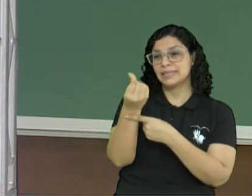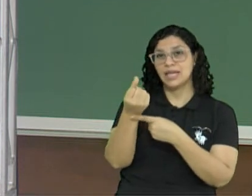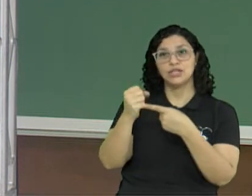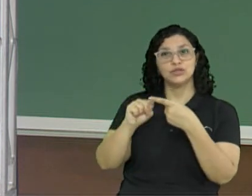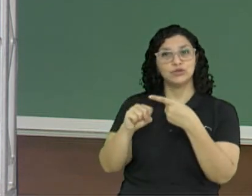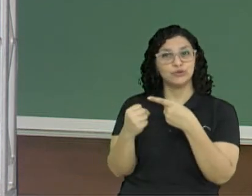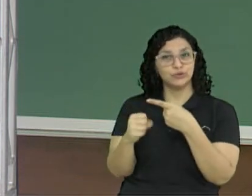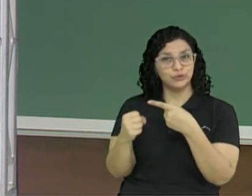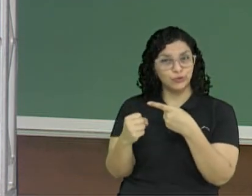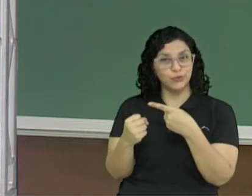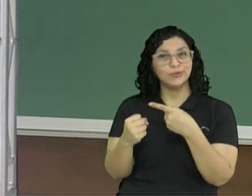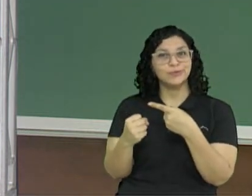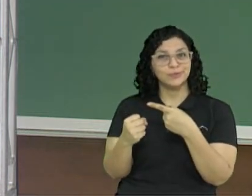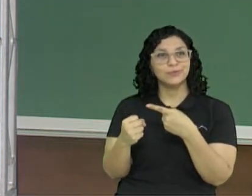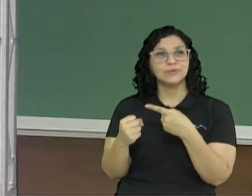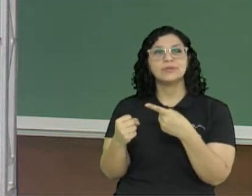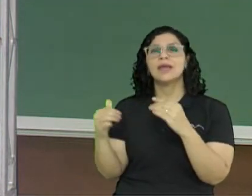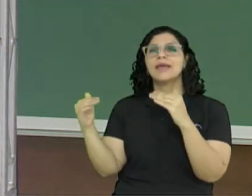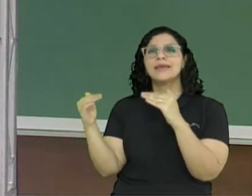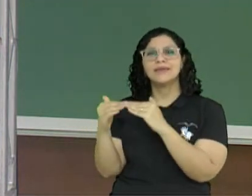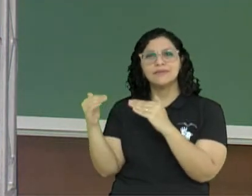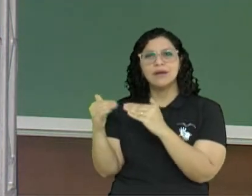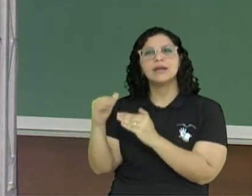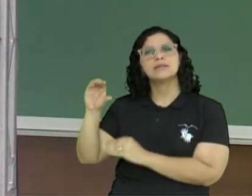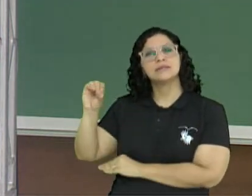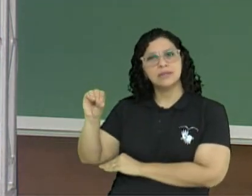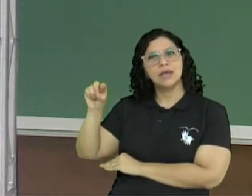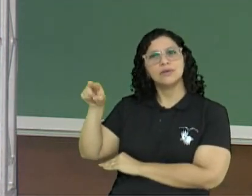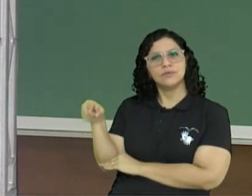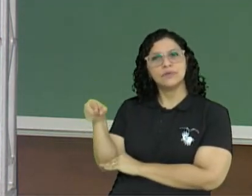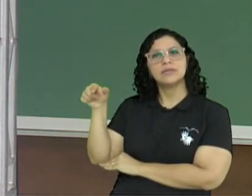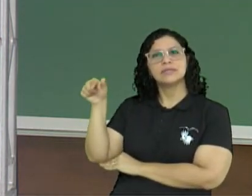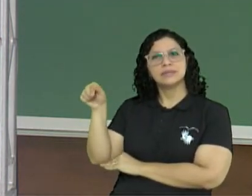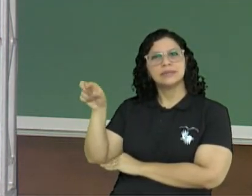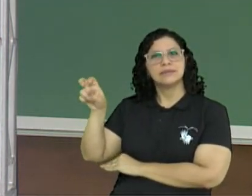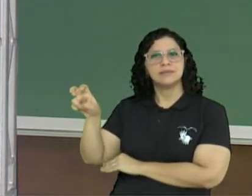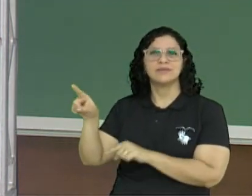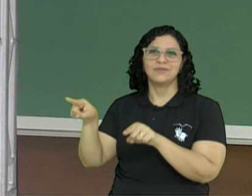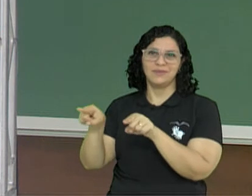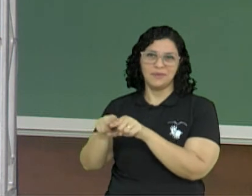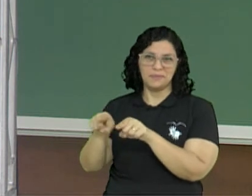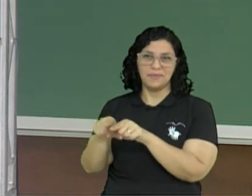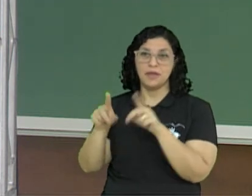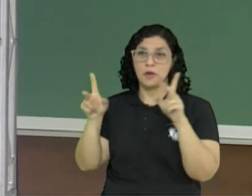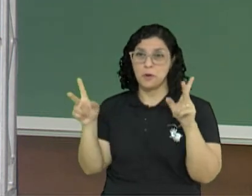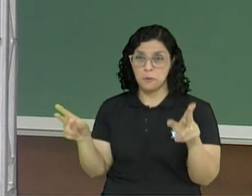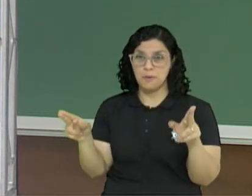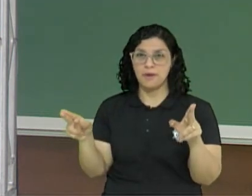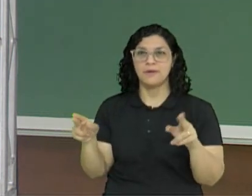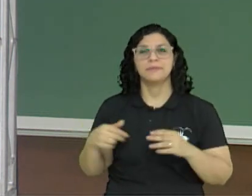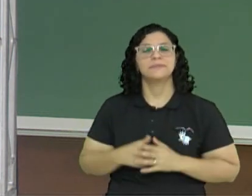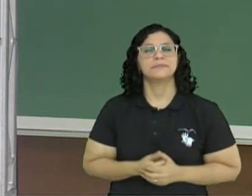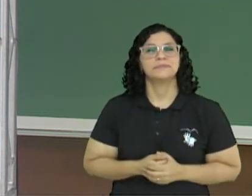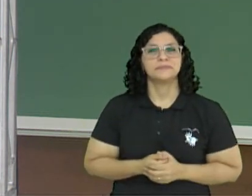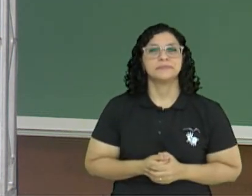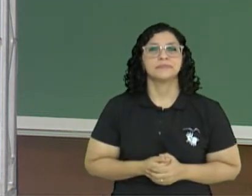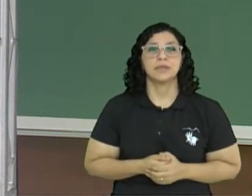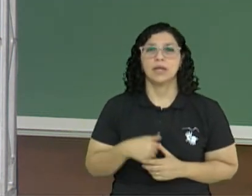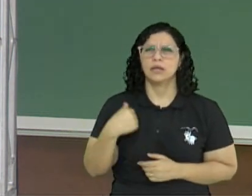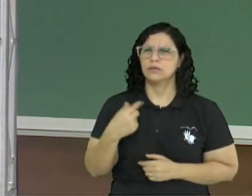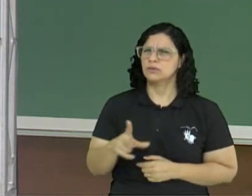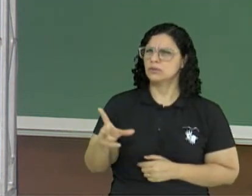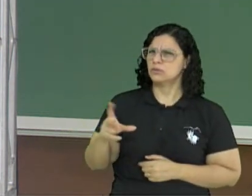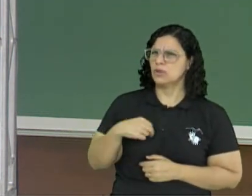tem 6 oitavos, que é a mesma coisa que 0,75, ou seja, 75 centésimos.